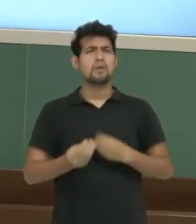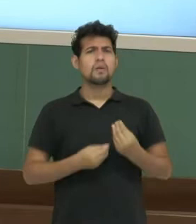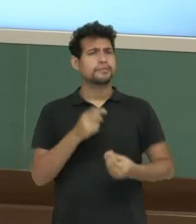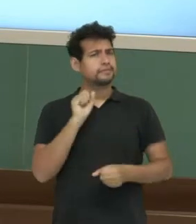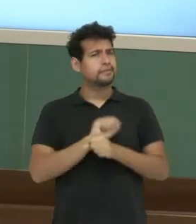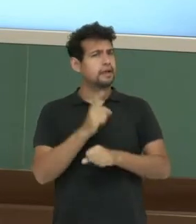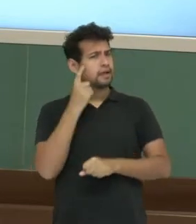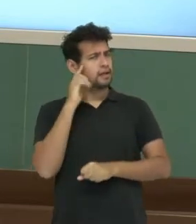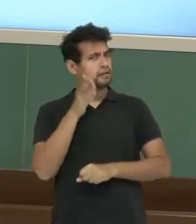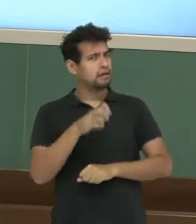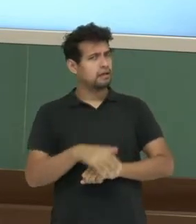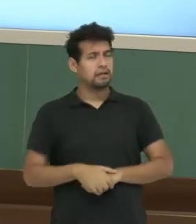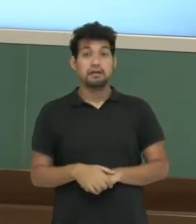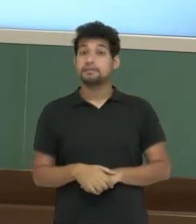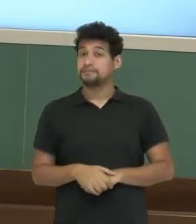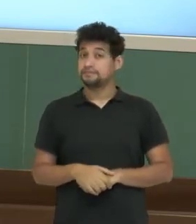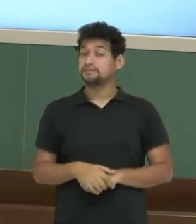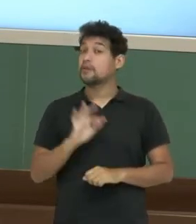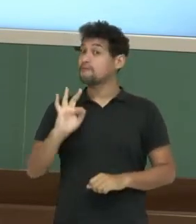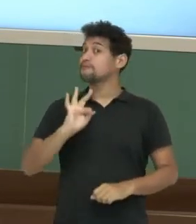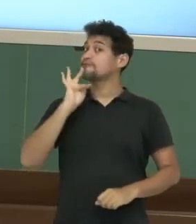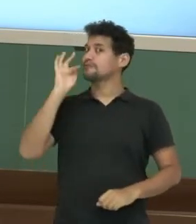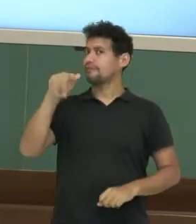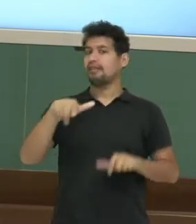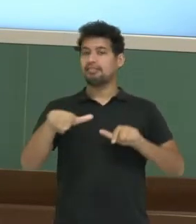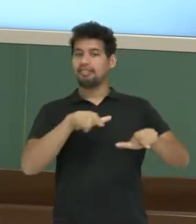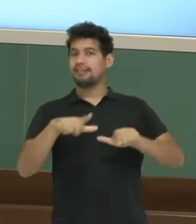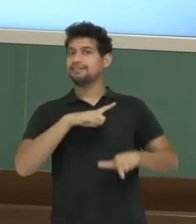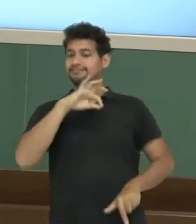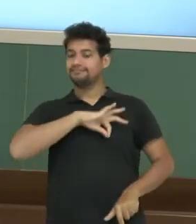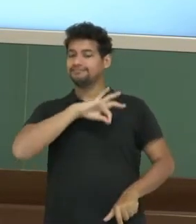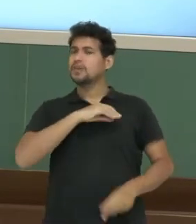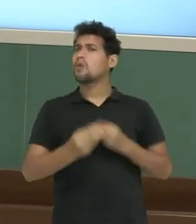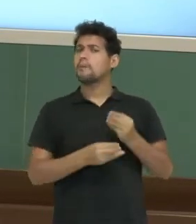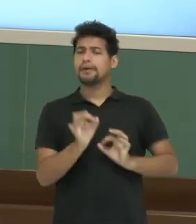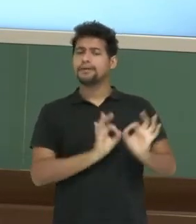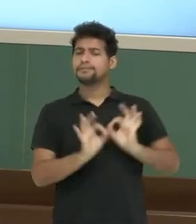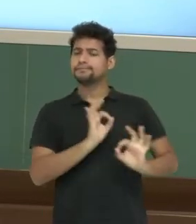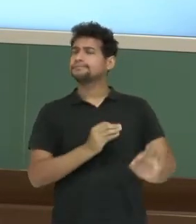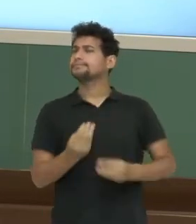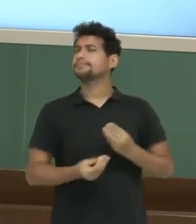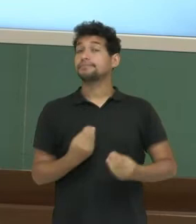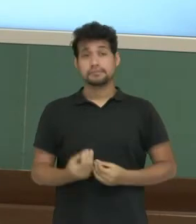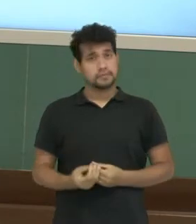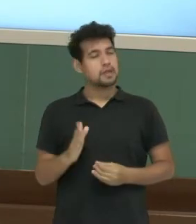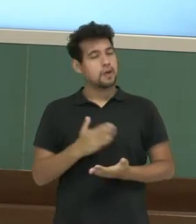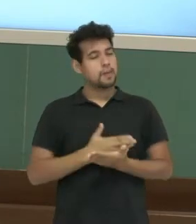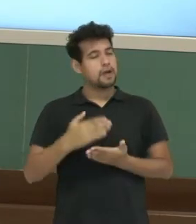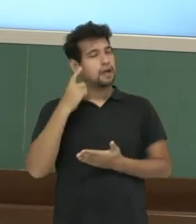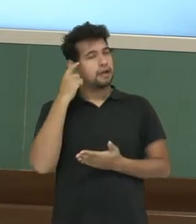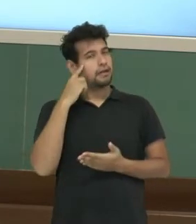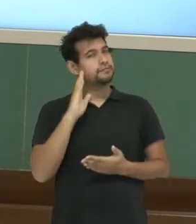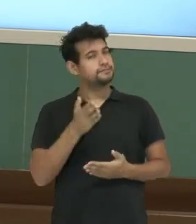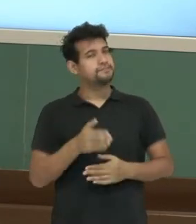sobre isso? Um dia você vai ter salário. E como que vai organizar? É bom já ir pensando, não